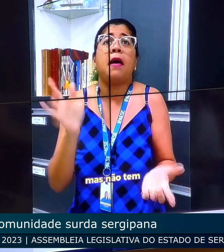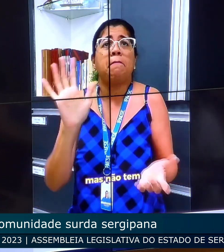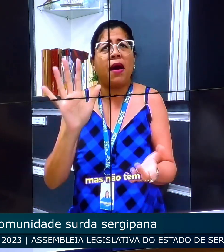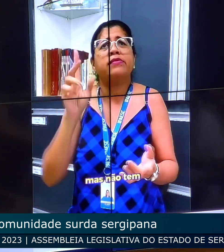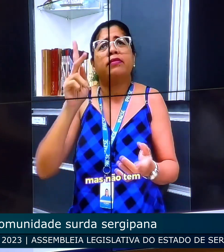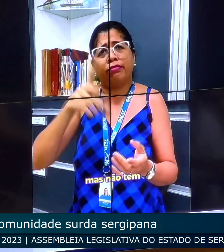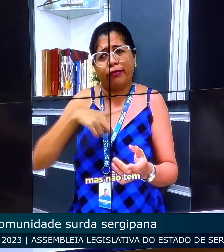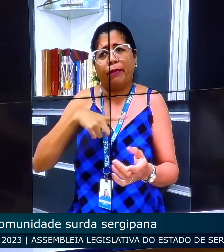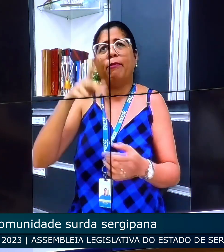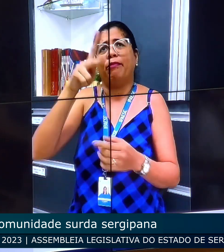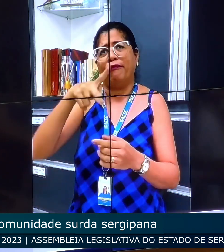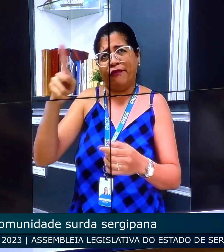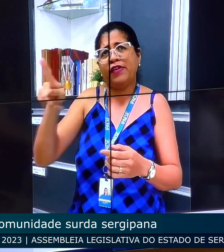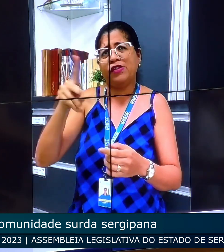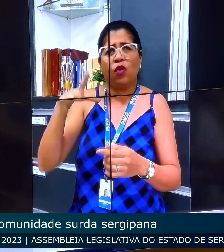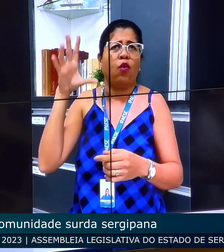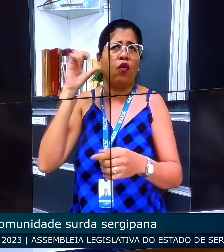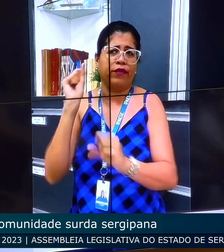também, mas não tem.